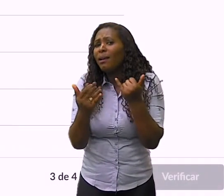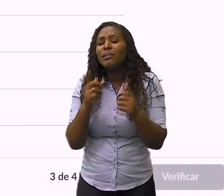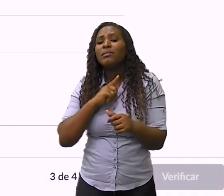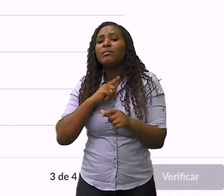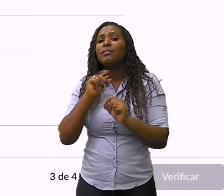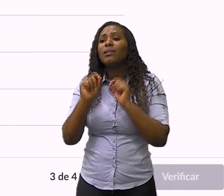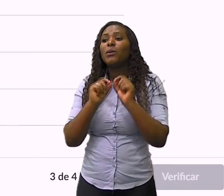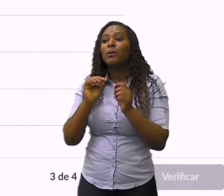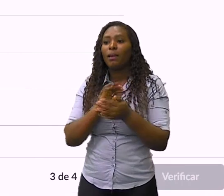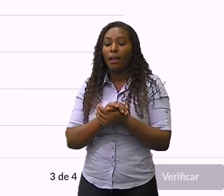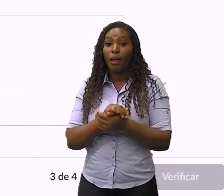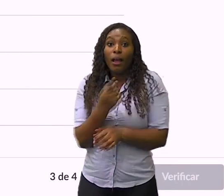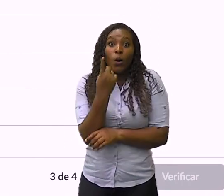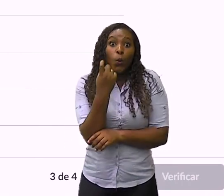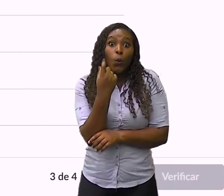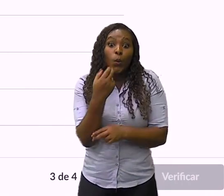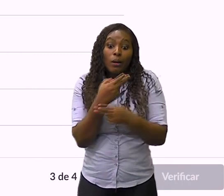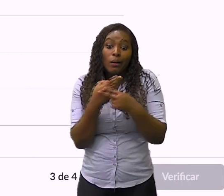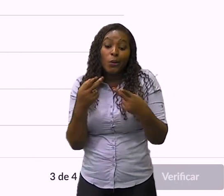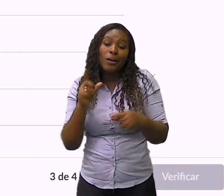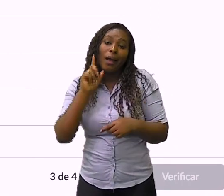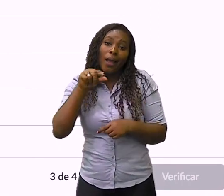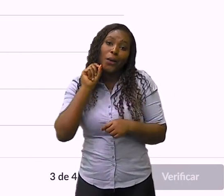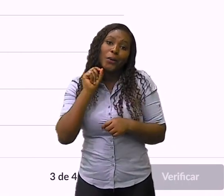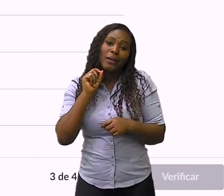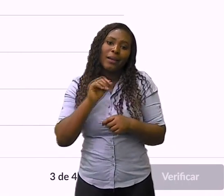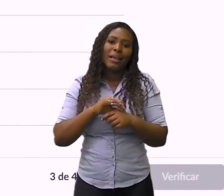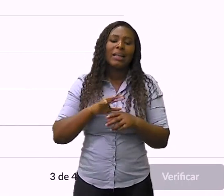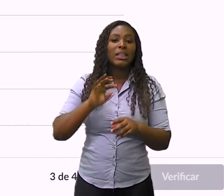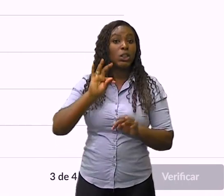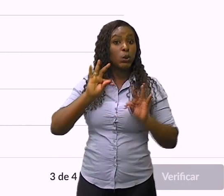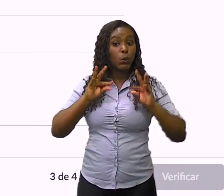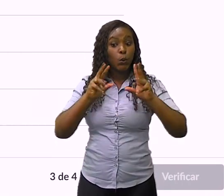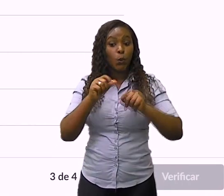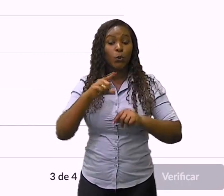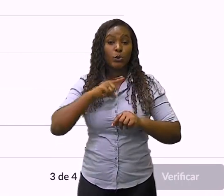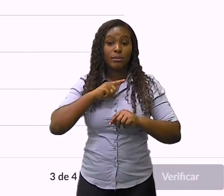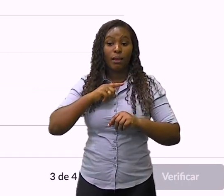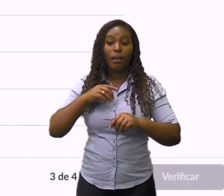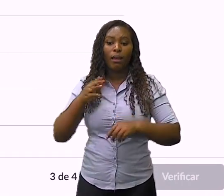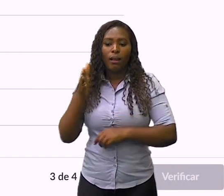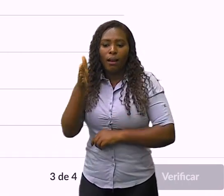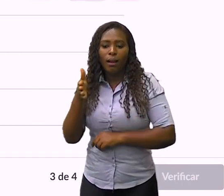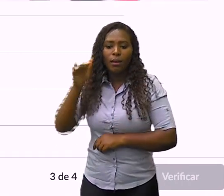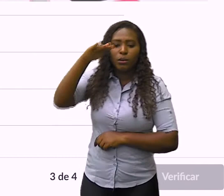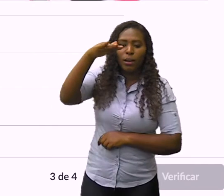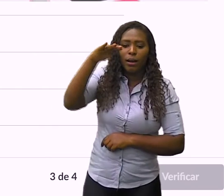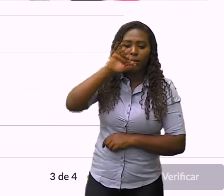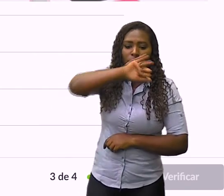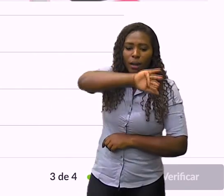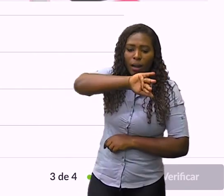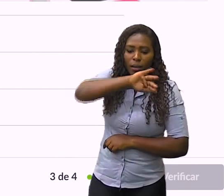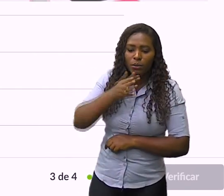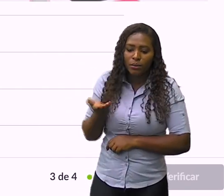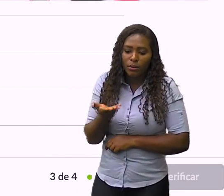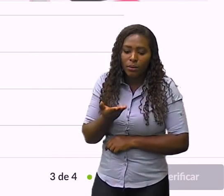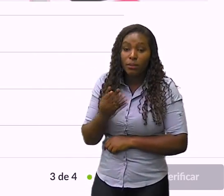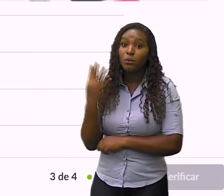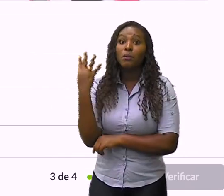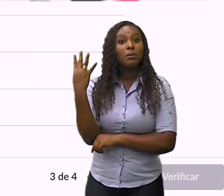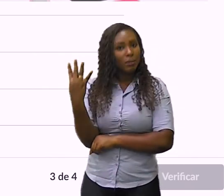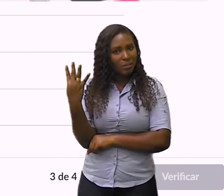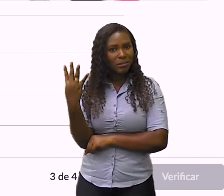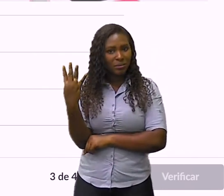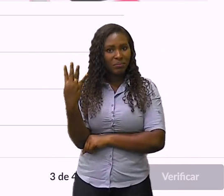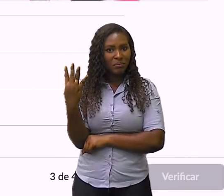A única coisa que tem em comum aqui é que todos têm o quê? 4 lados. Né? Todos têm 4 lados. São losangos? Não